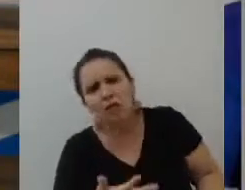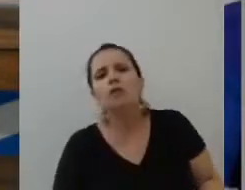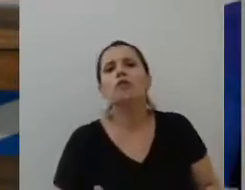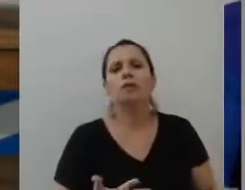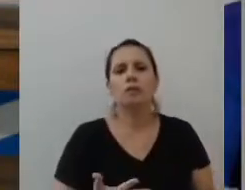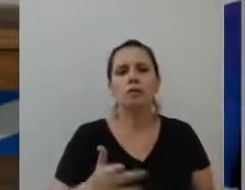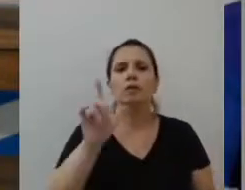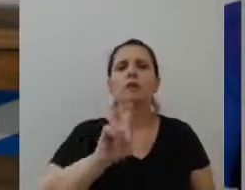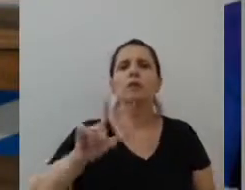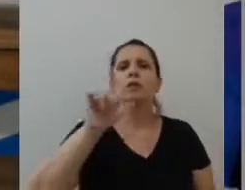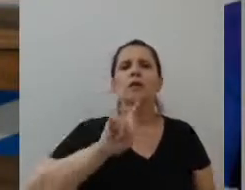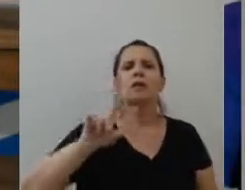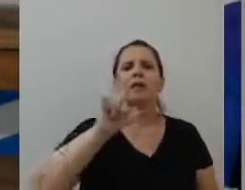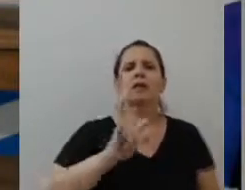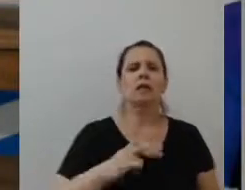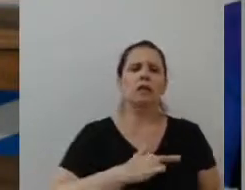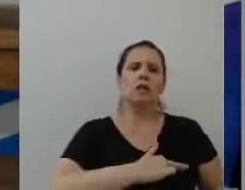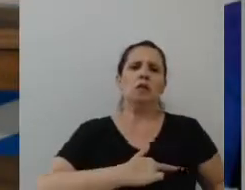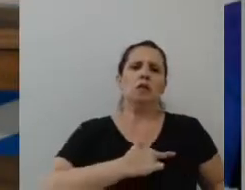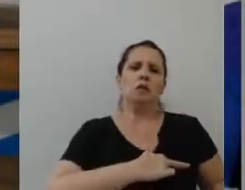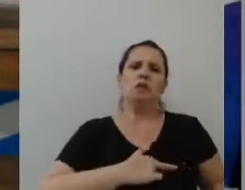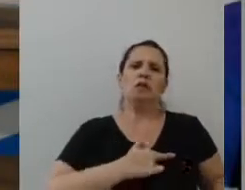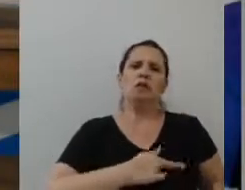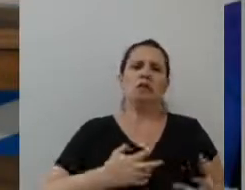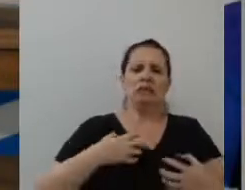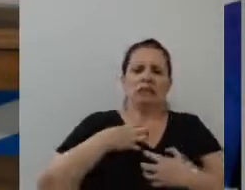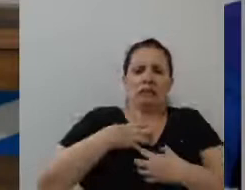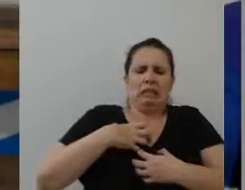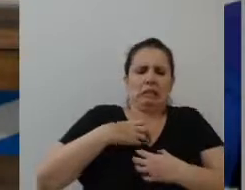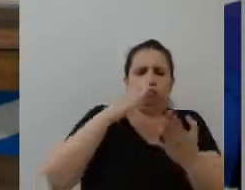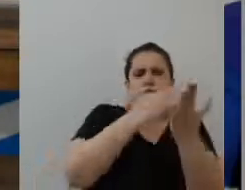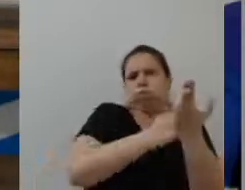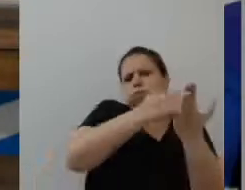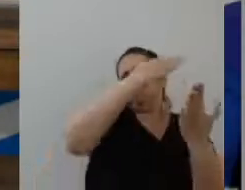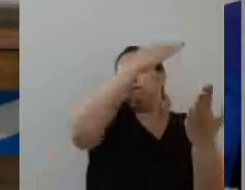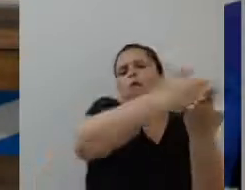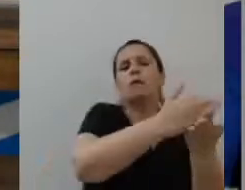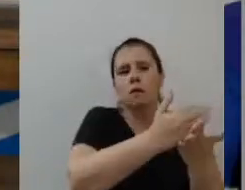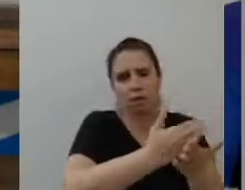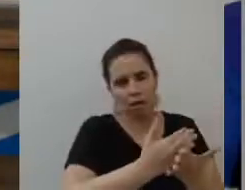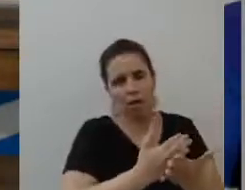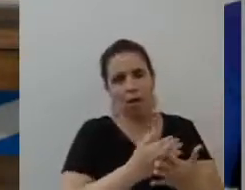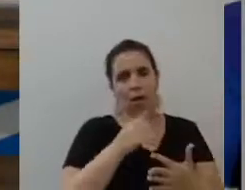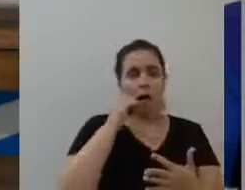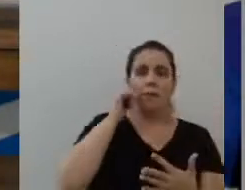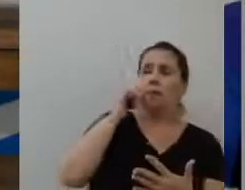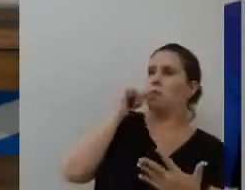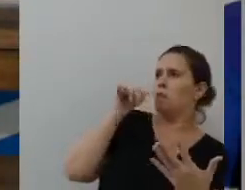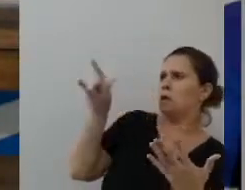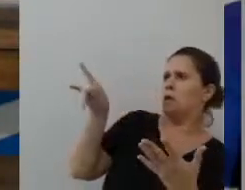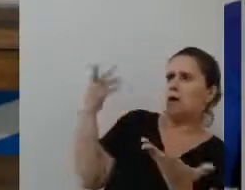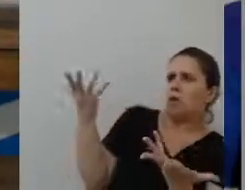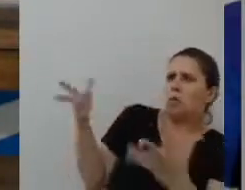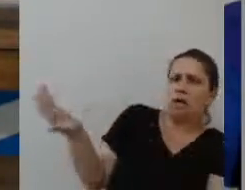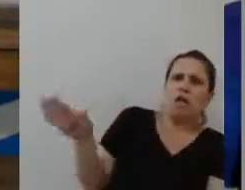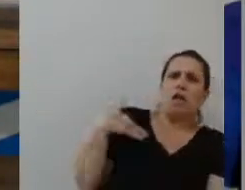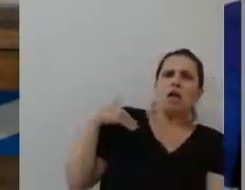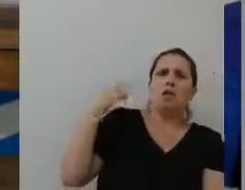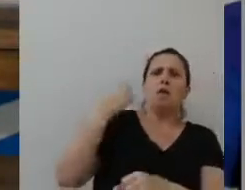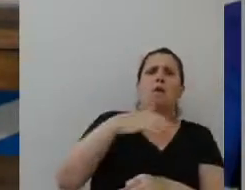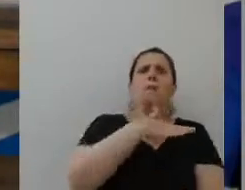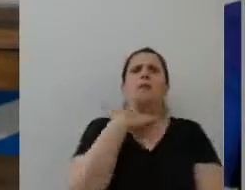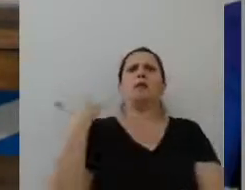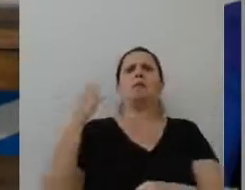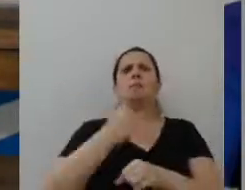da literatura ultra romântica, daquele sentimentalismo exagerado, carregado. Ah, se a mulher não me quiser, eu vou me matar, eu vou